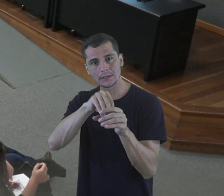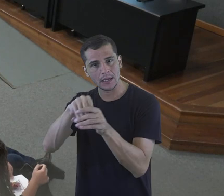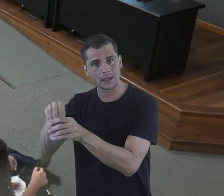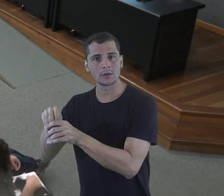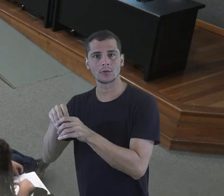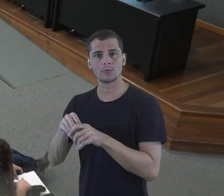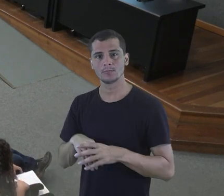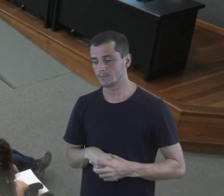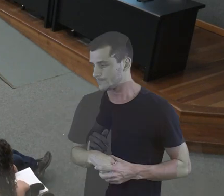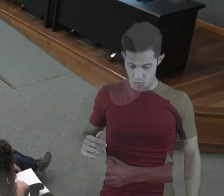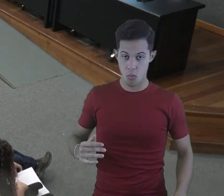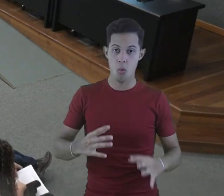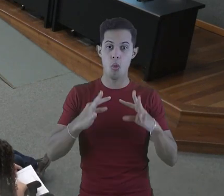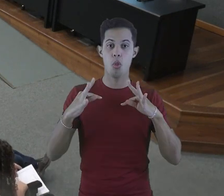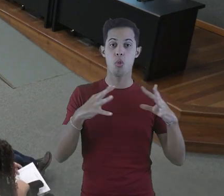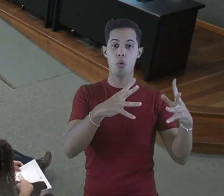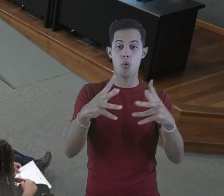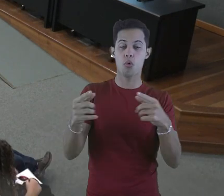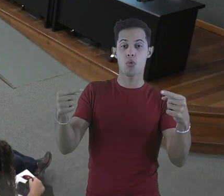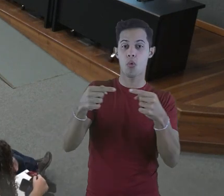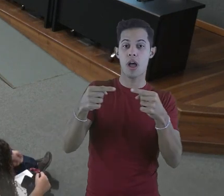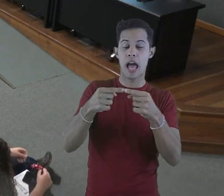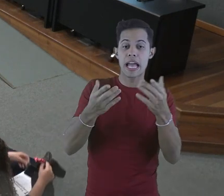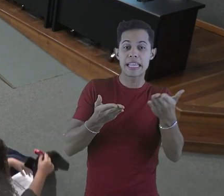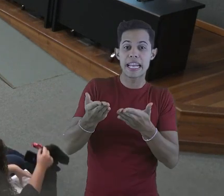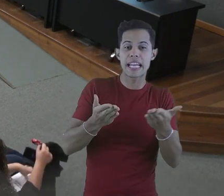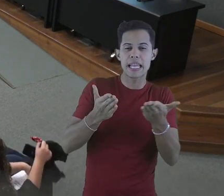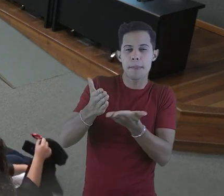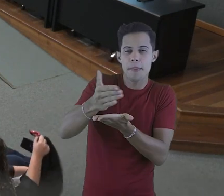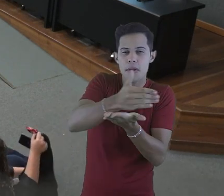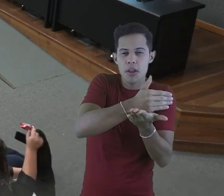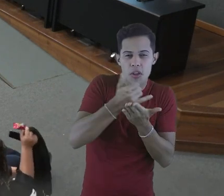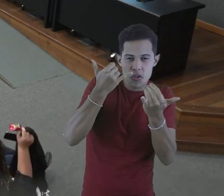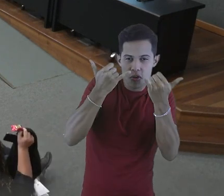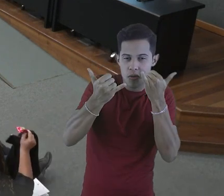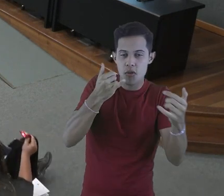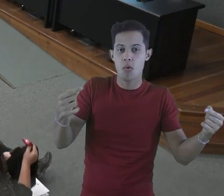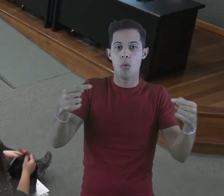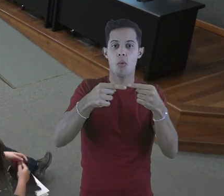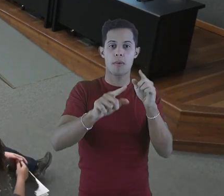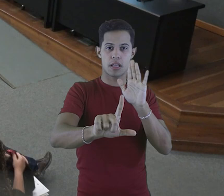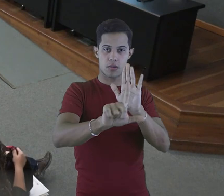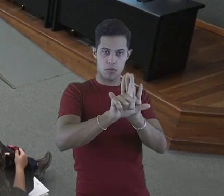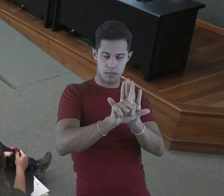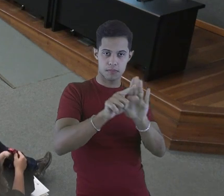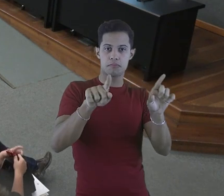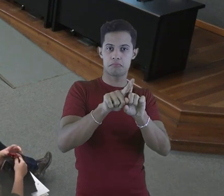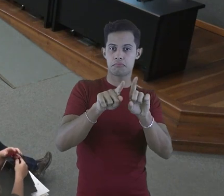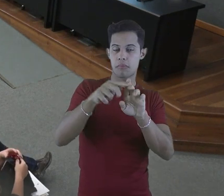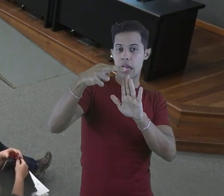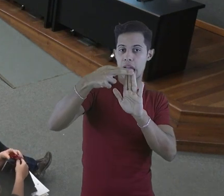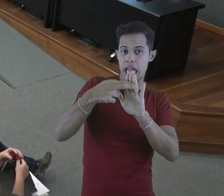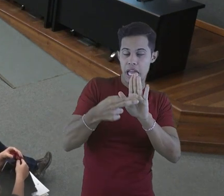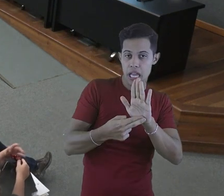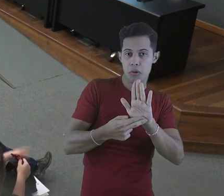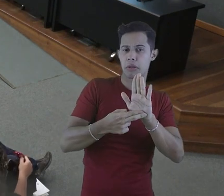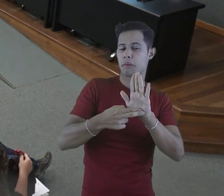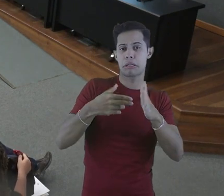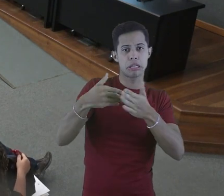que for tratamento de dados necessários à execução de política pública previstas em legislação